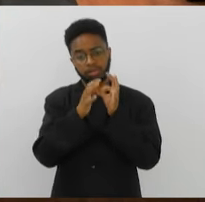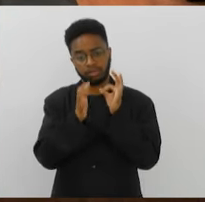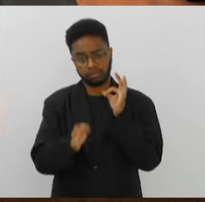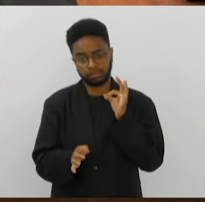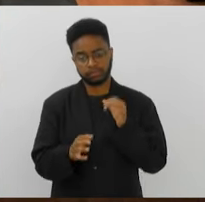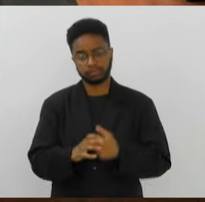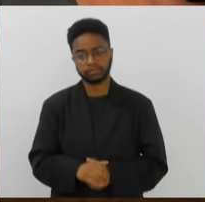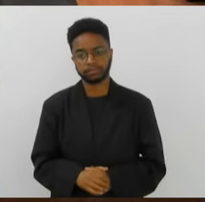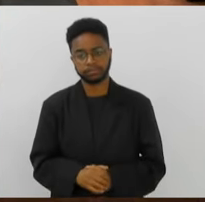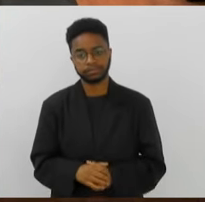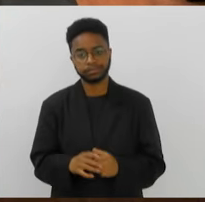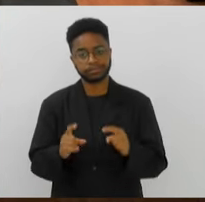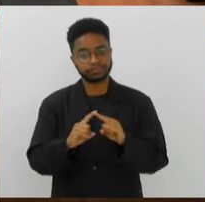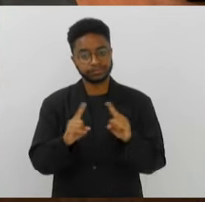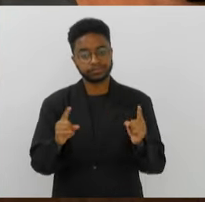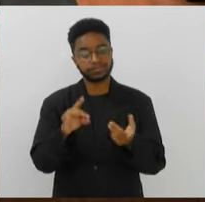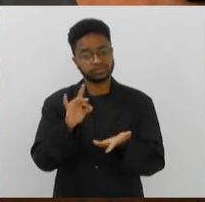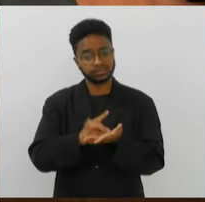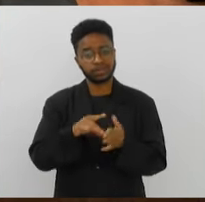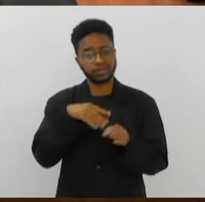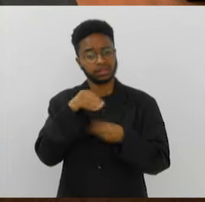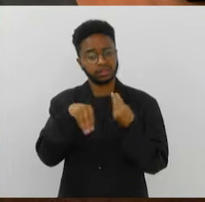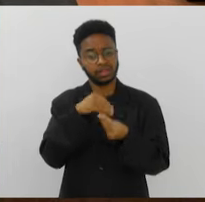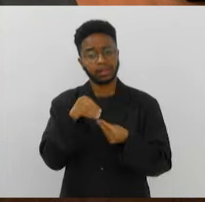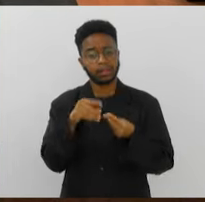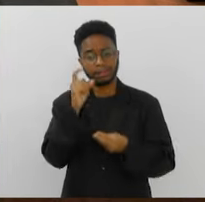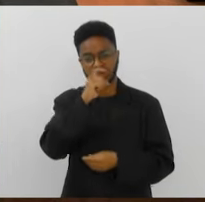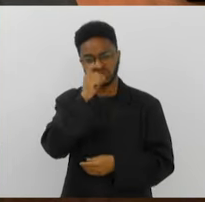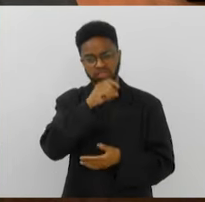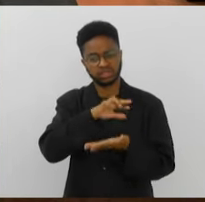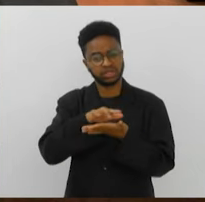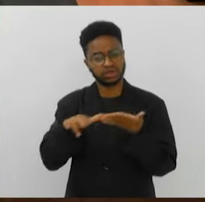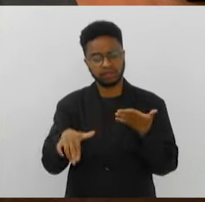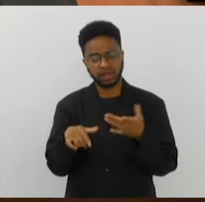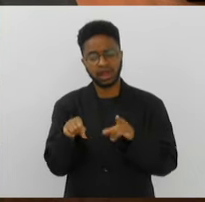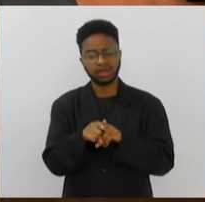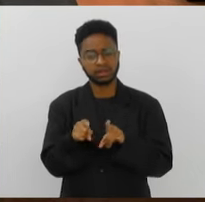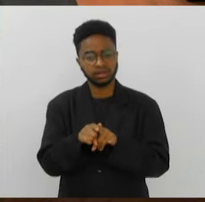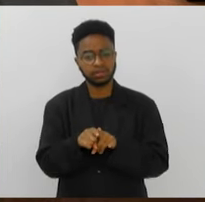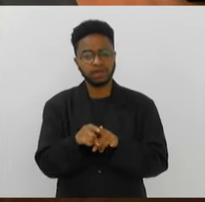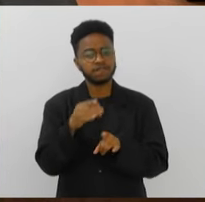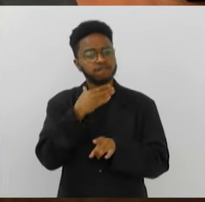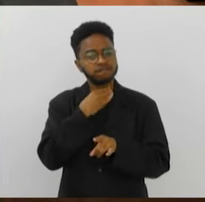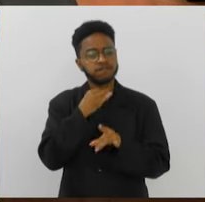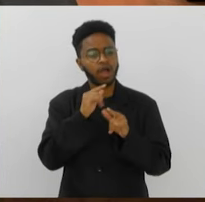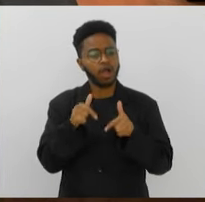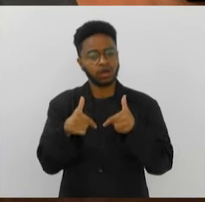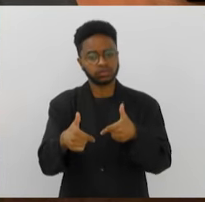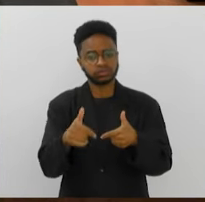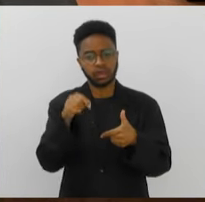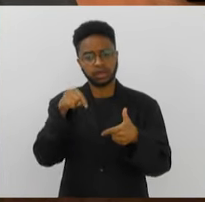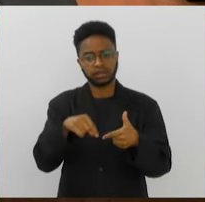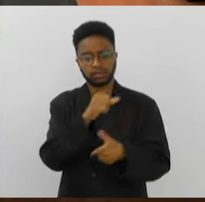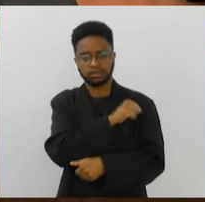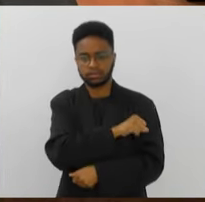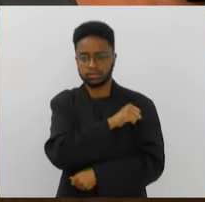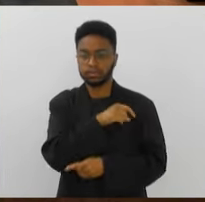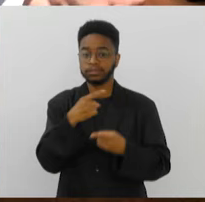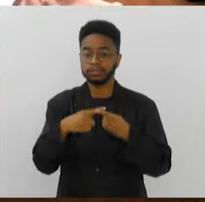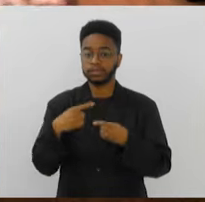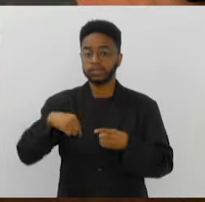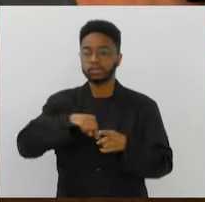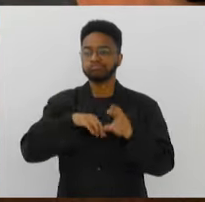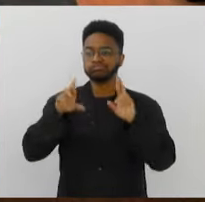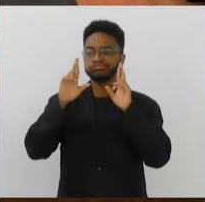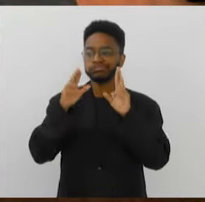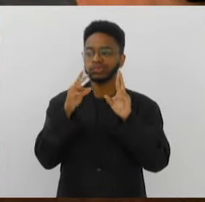Sem problema. Entendeu? Mas é um emaranhado de mentiras, nojeiras, hipocrisias que a gente vive no estado do Rio de Janeiro. Todo mundo torce para ficar